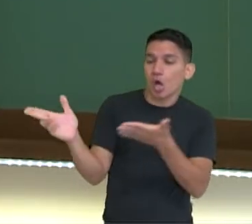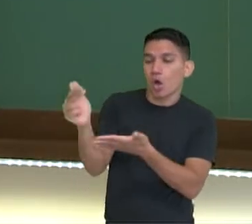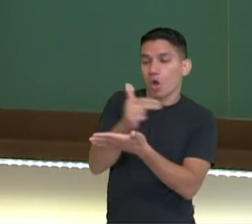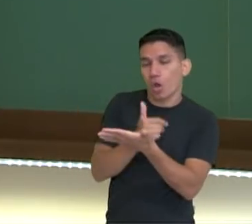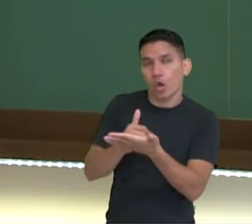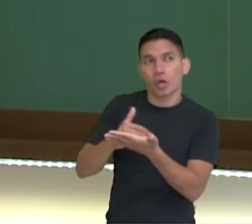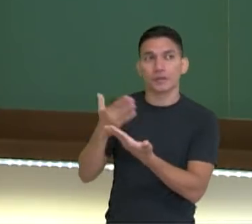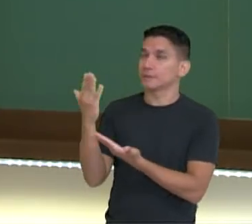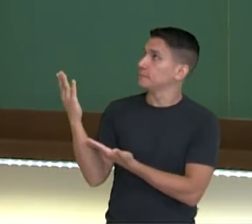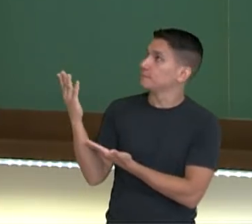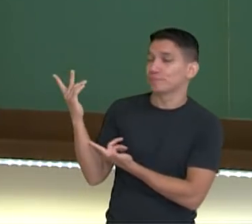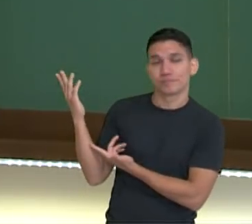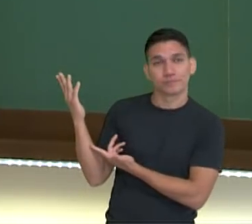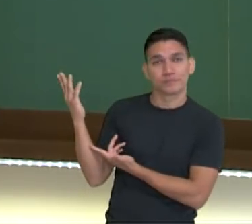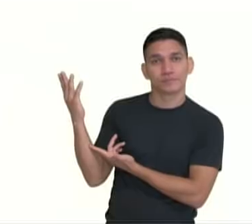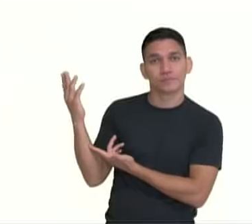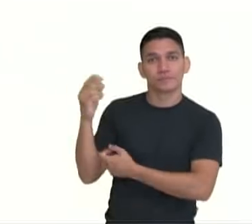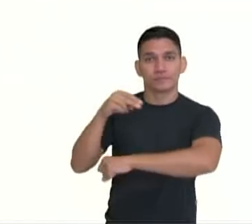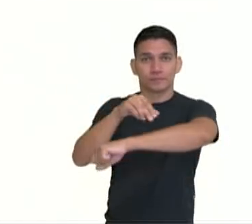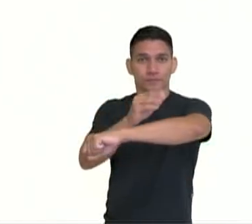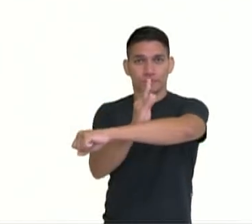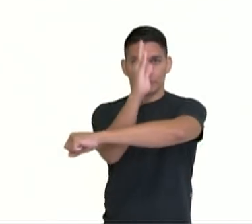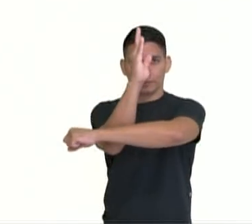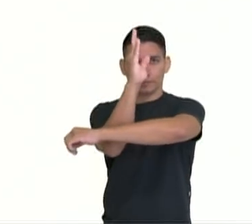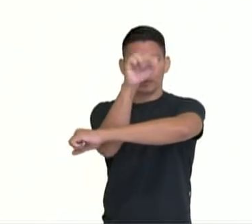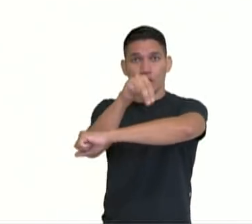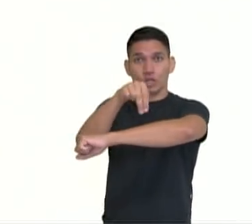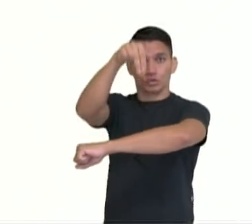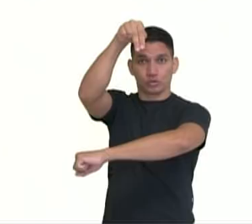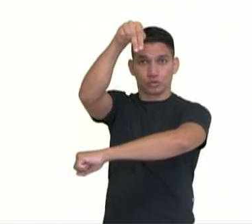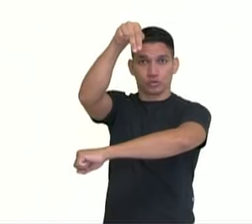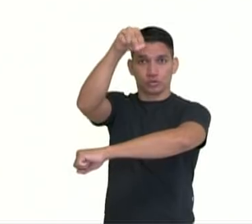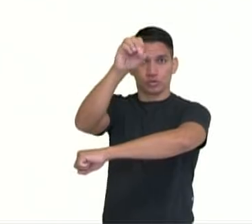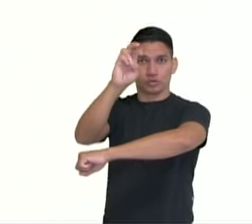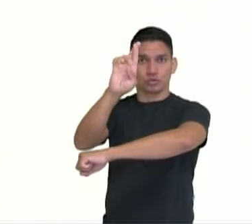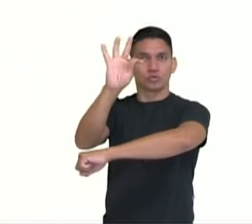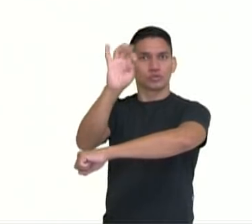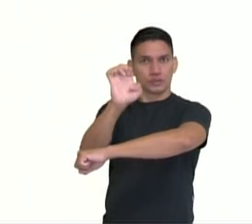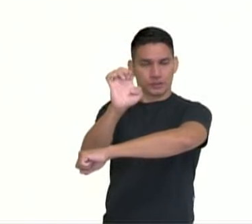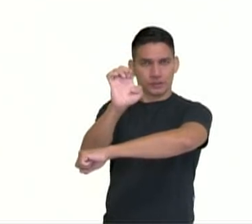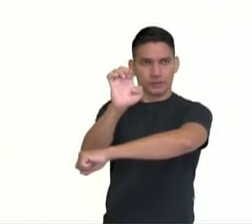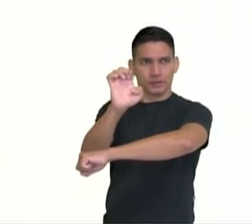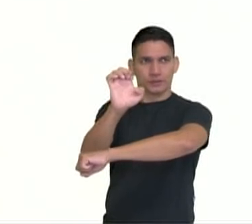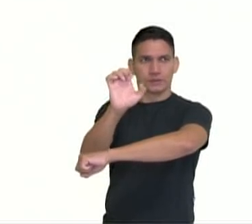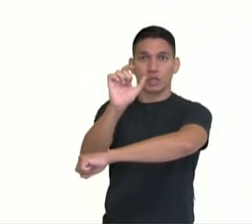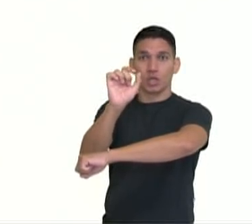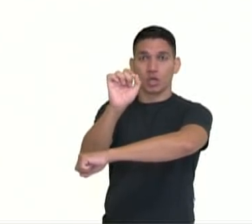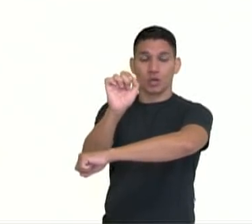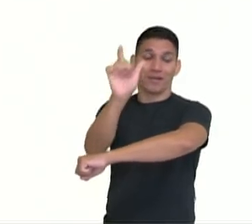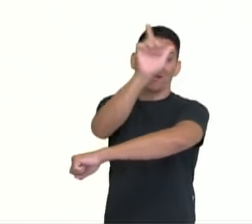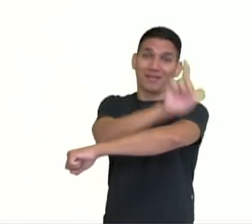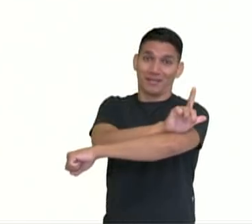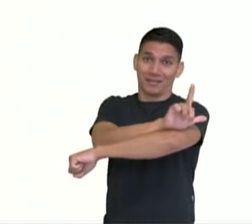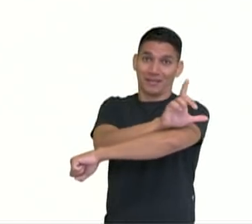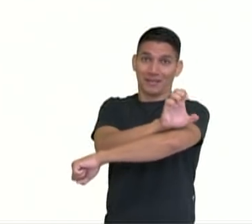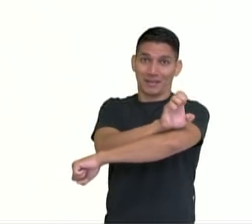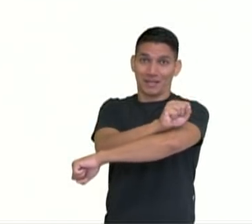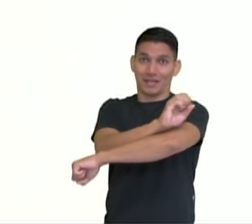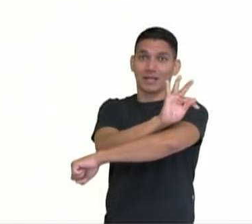dos ventos, o que a gente vai ter? O norte para a parte superior, o